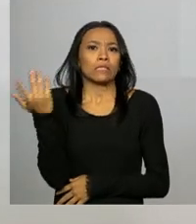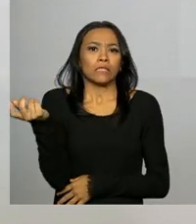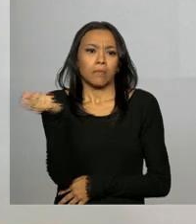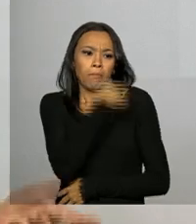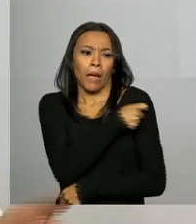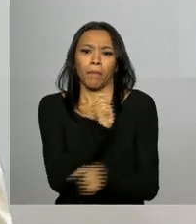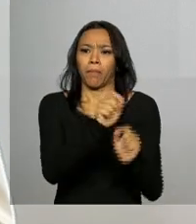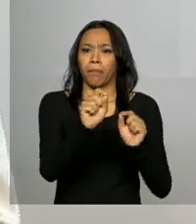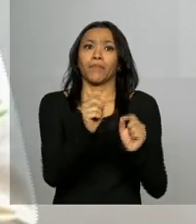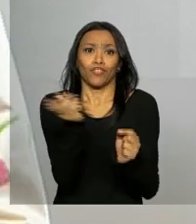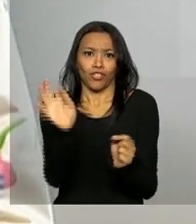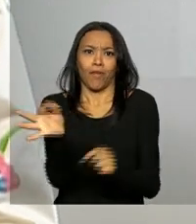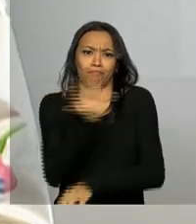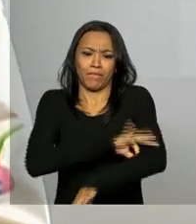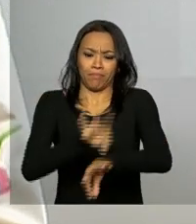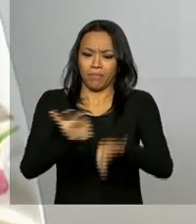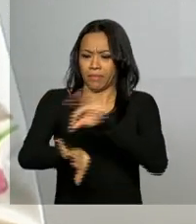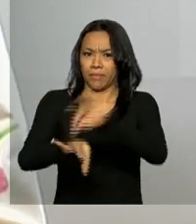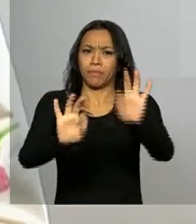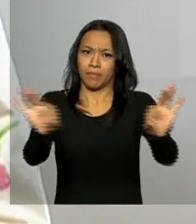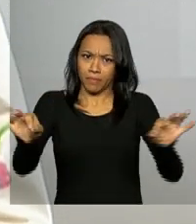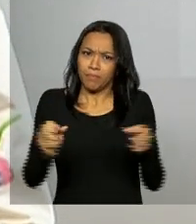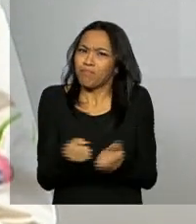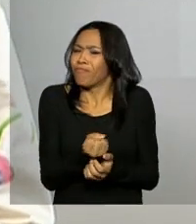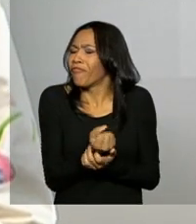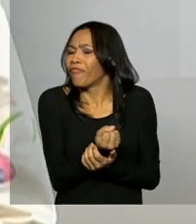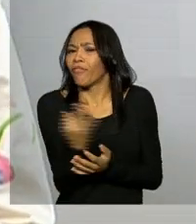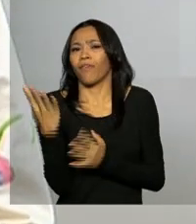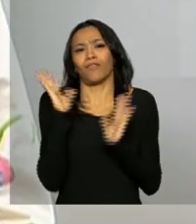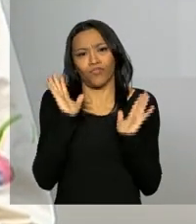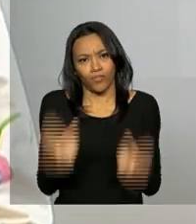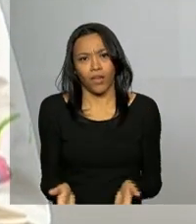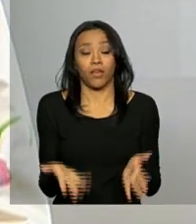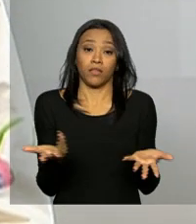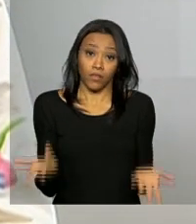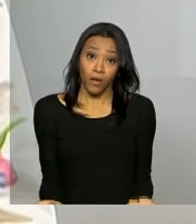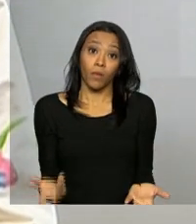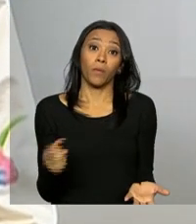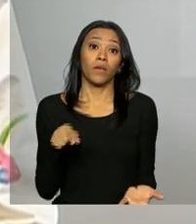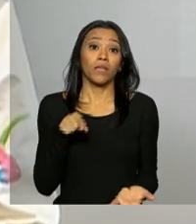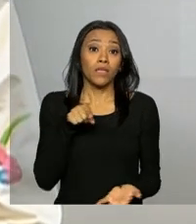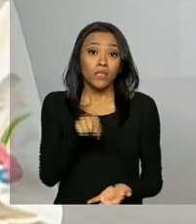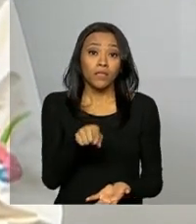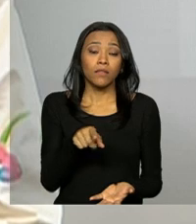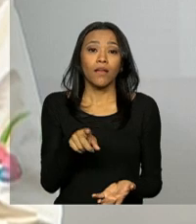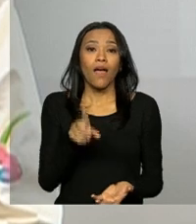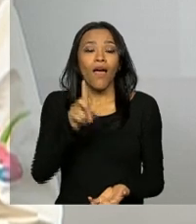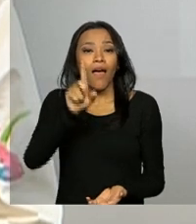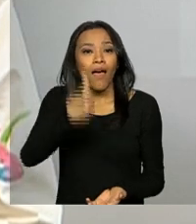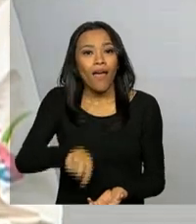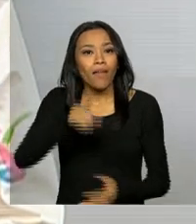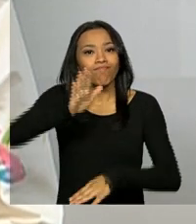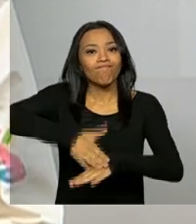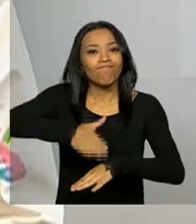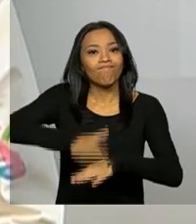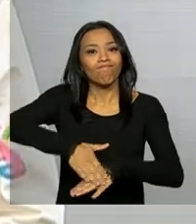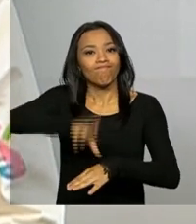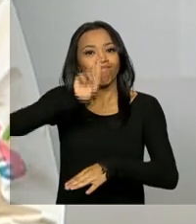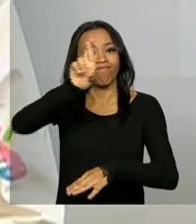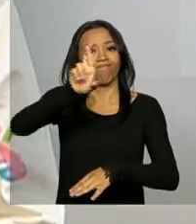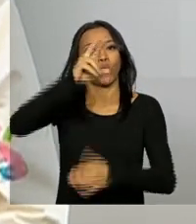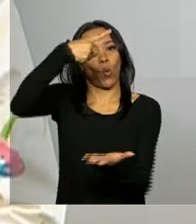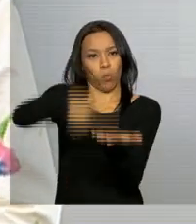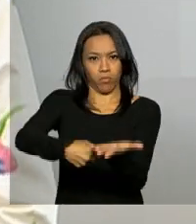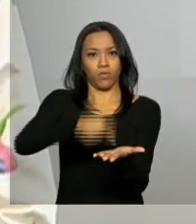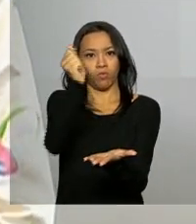pessoas. E, em segundo lugar, porque também afirma o papel do Brasil, e aí